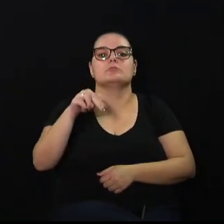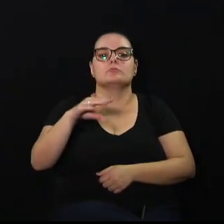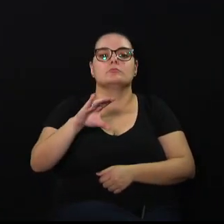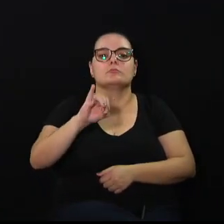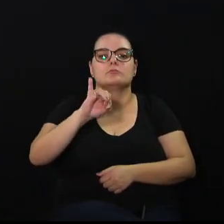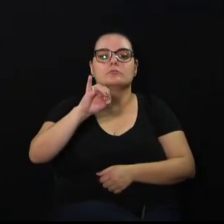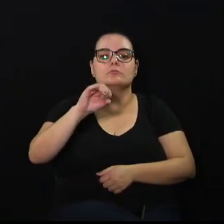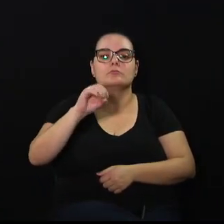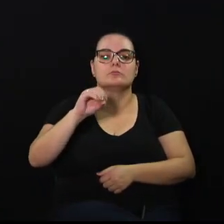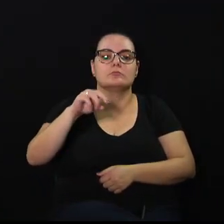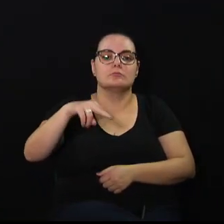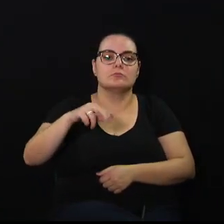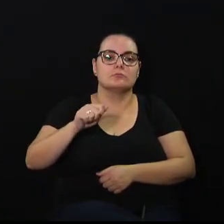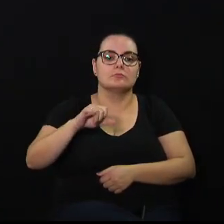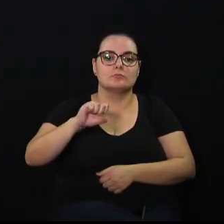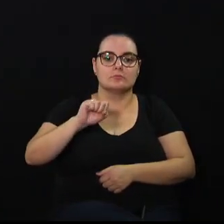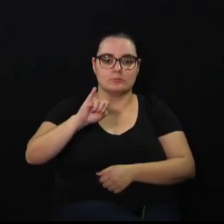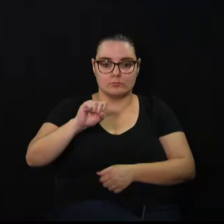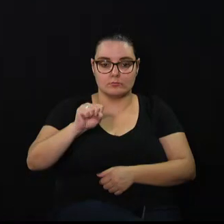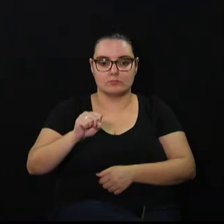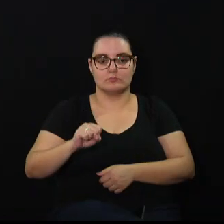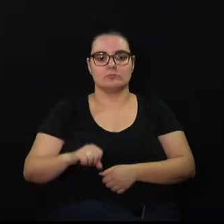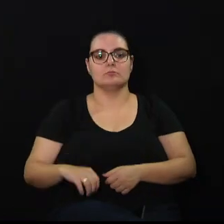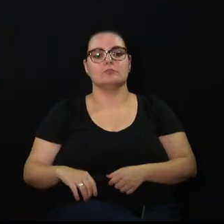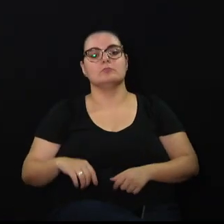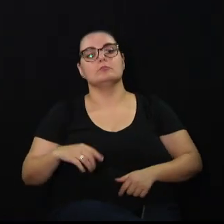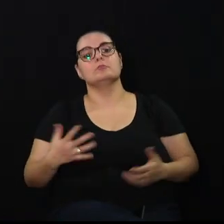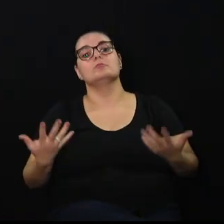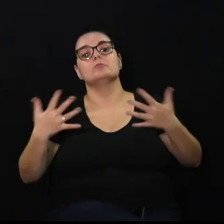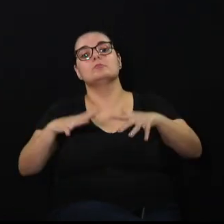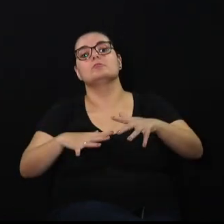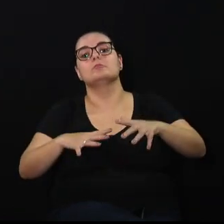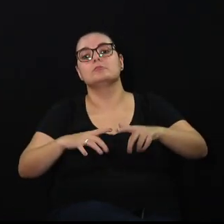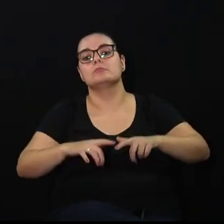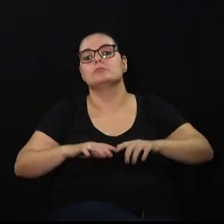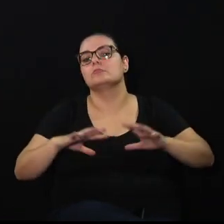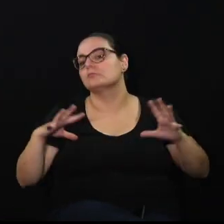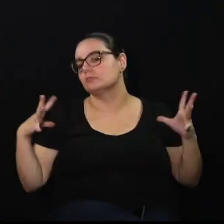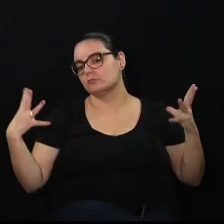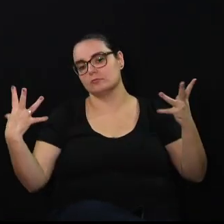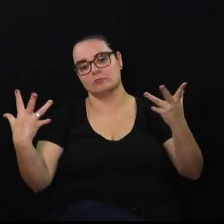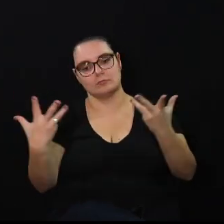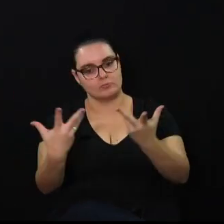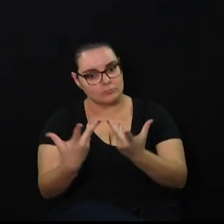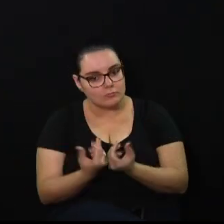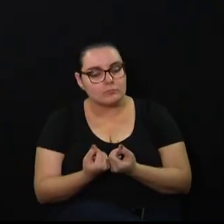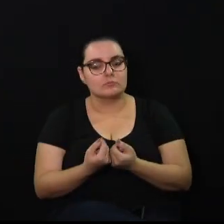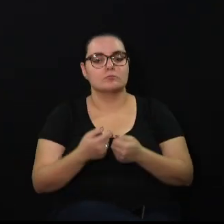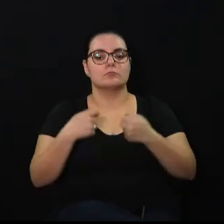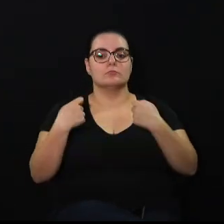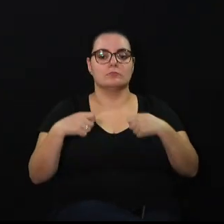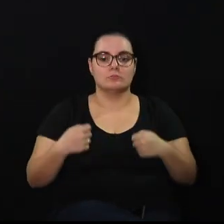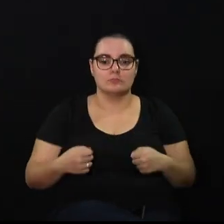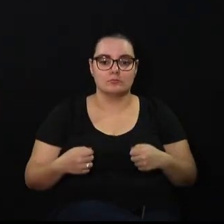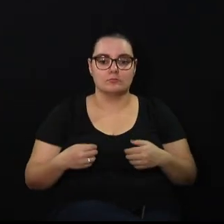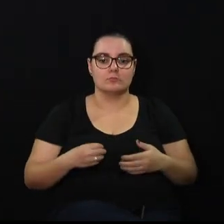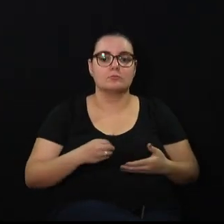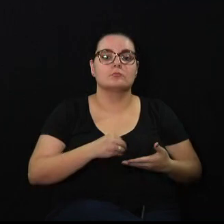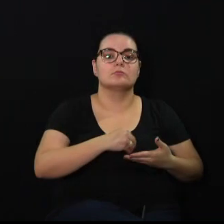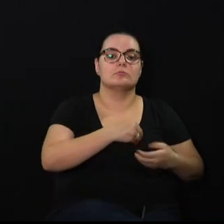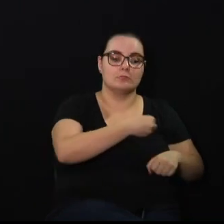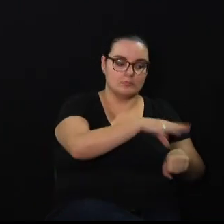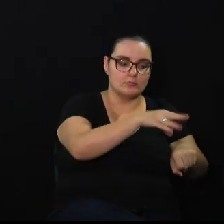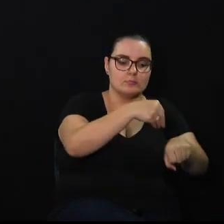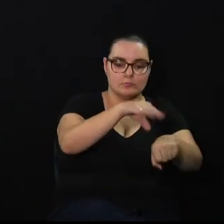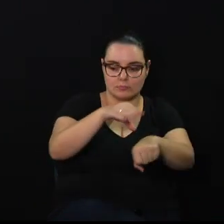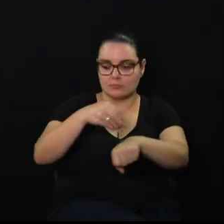generalização de tudo o que a criança aprende dentro da intervenção ela precisa levar para os outros contextos e esse tem que